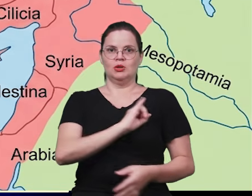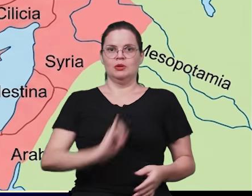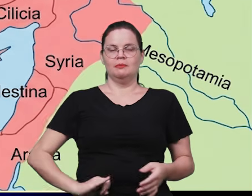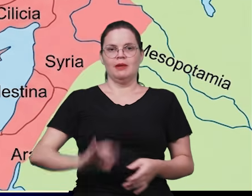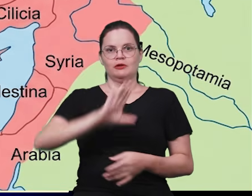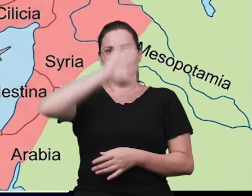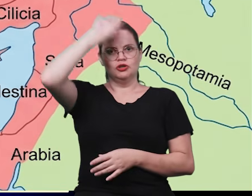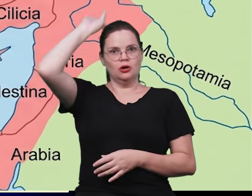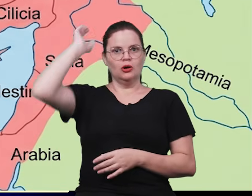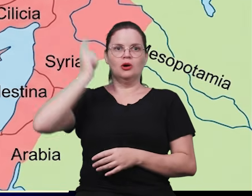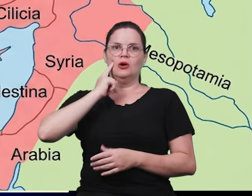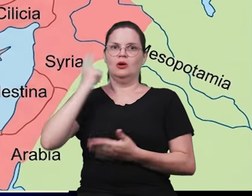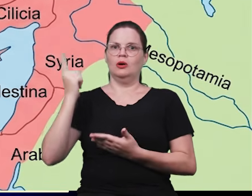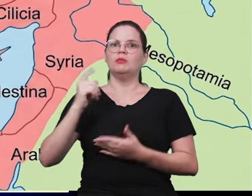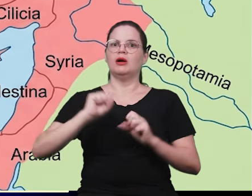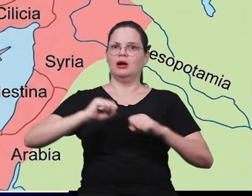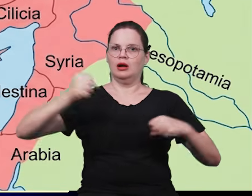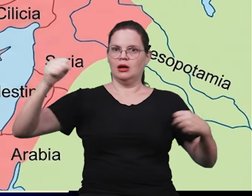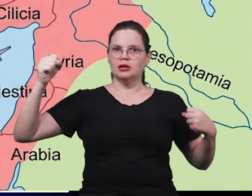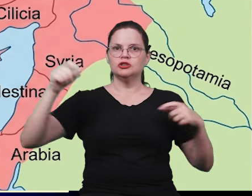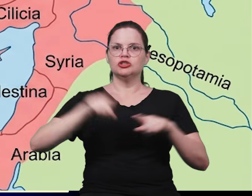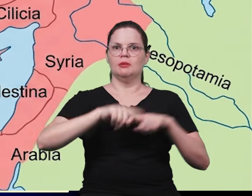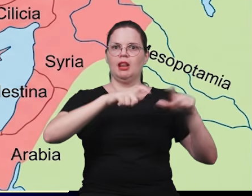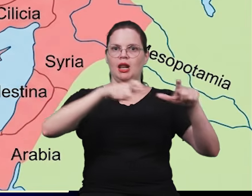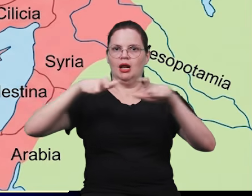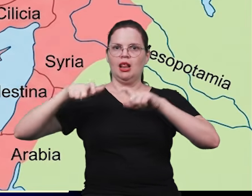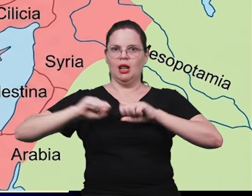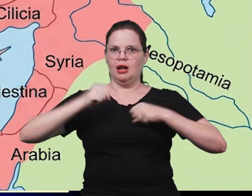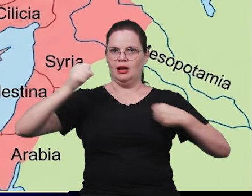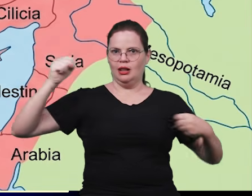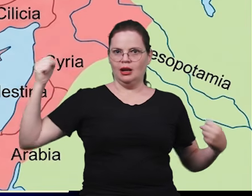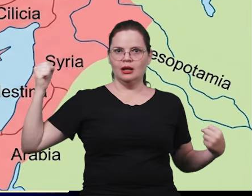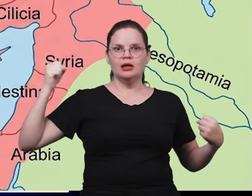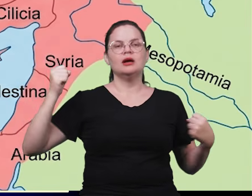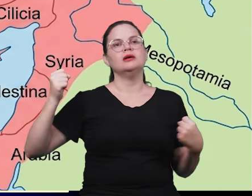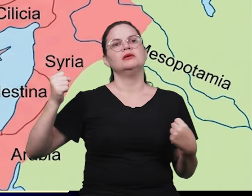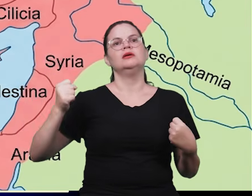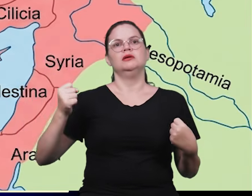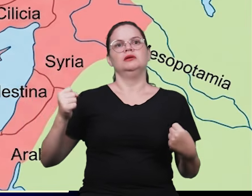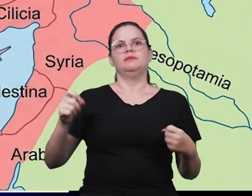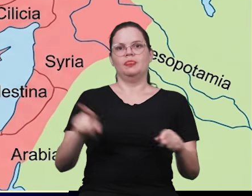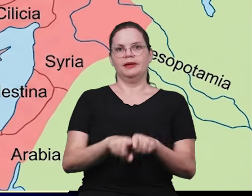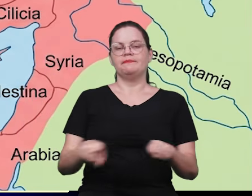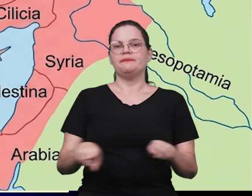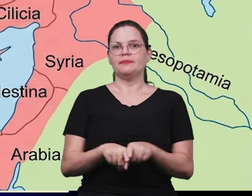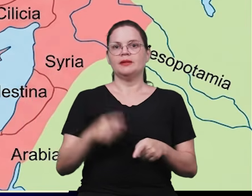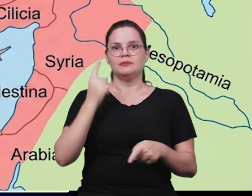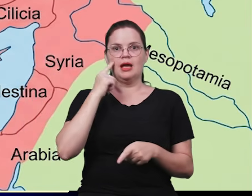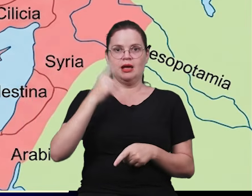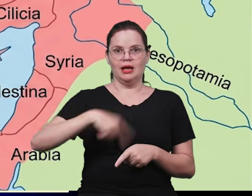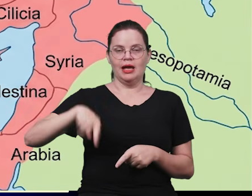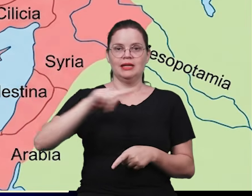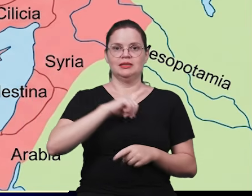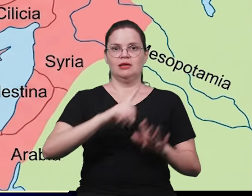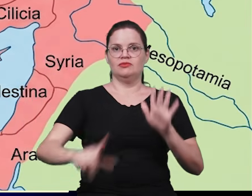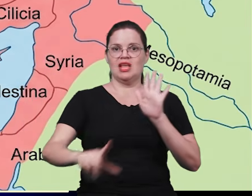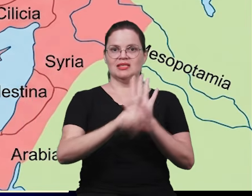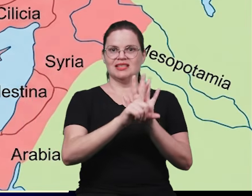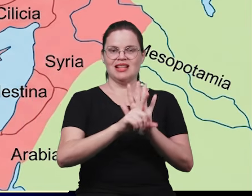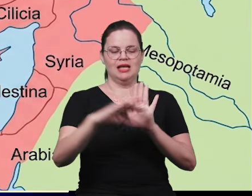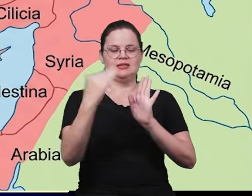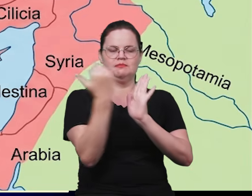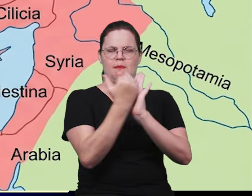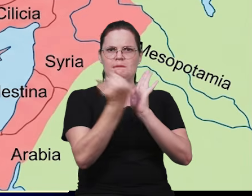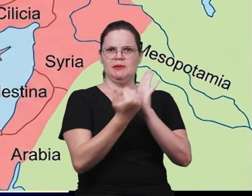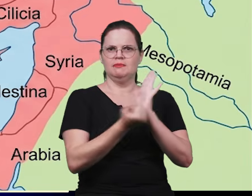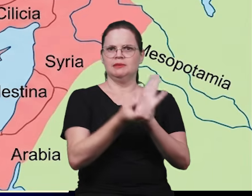um império muito extenso também e que foi muito fortificado pelas suas leis sábias,